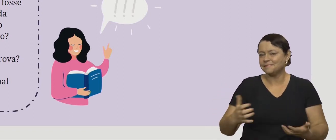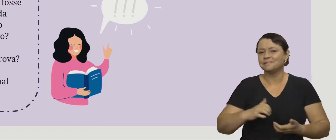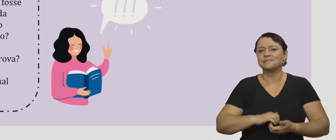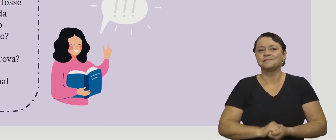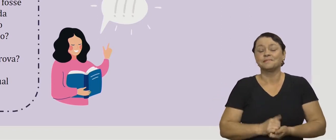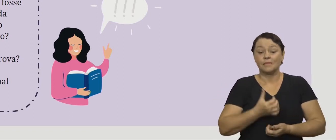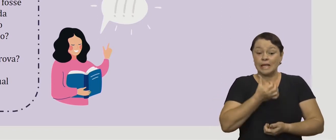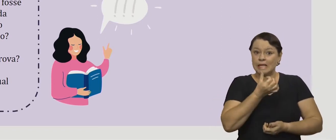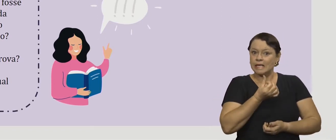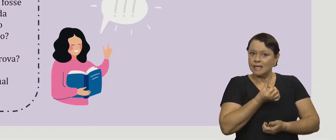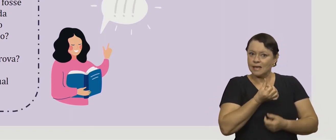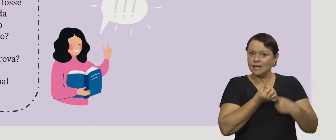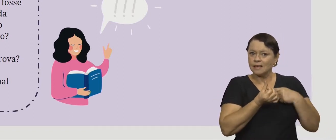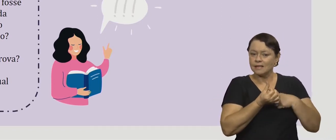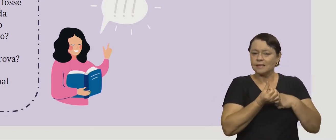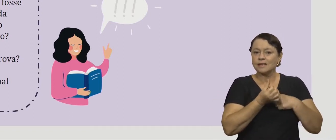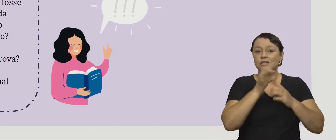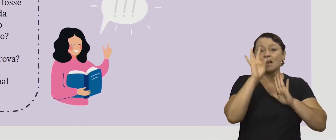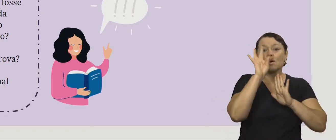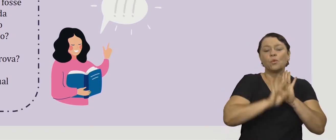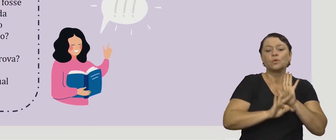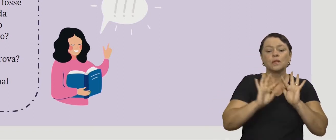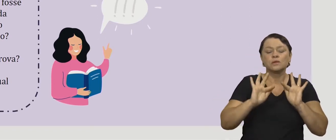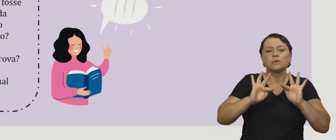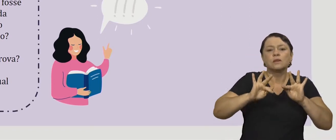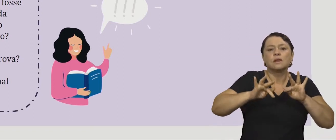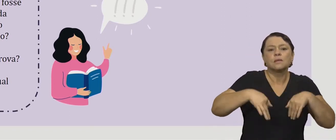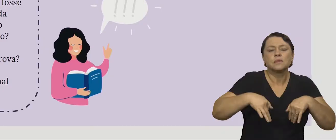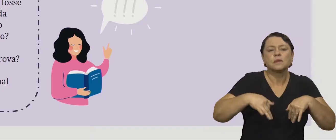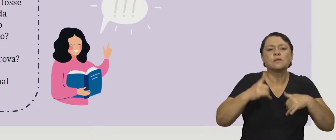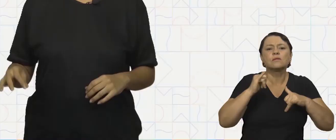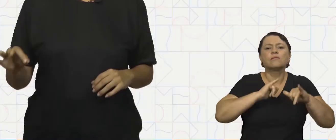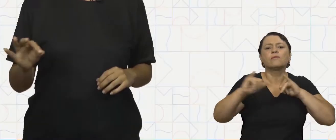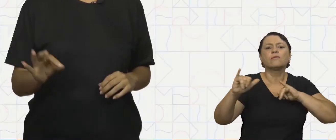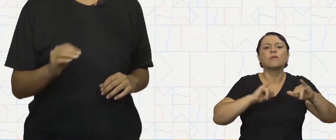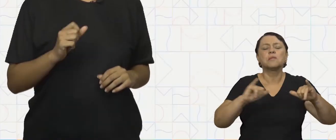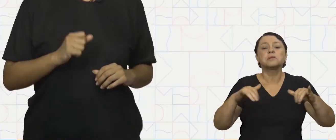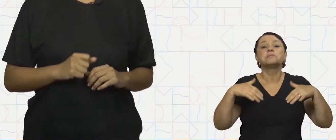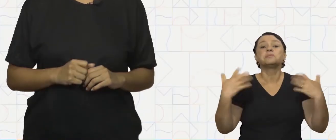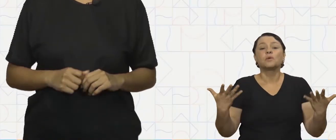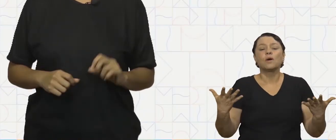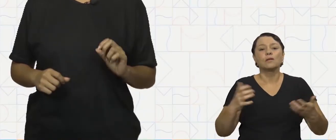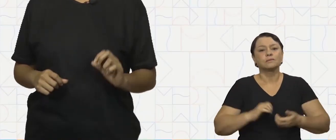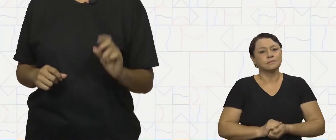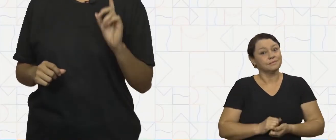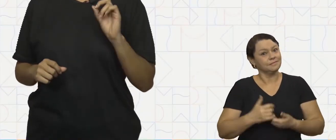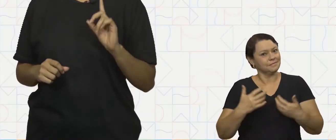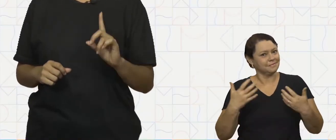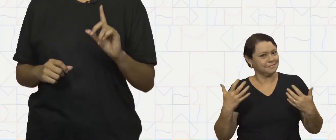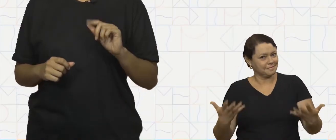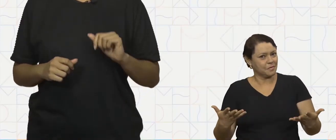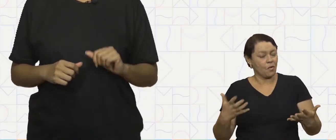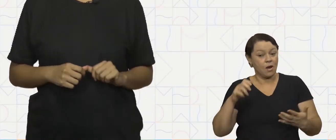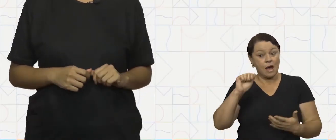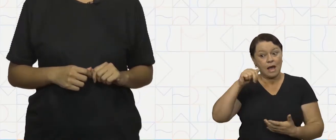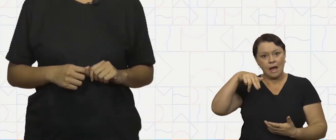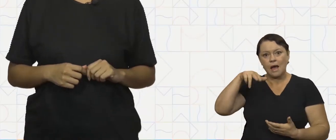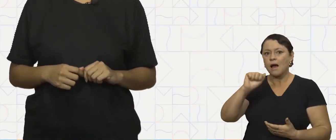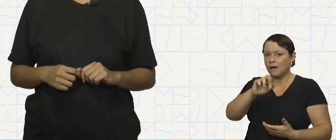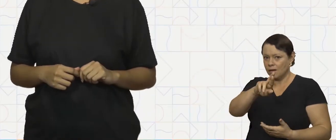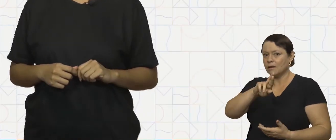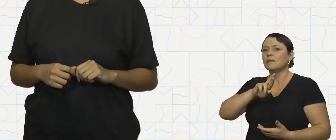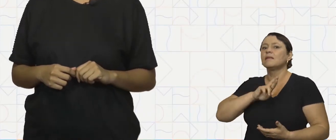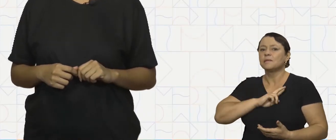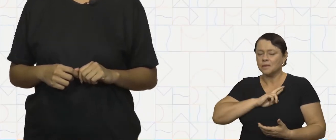E a sexta e última, o texto finaliza dando qual informação? Bom, turminha, acho que a Ana me respondeu